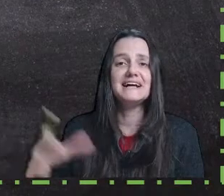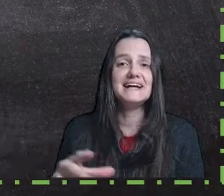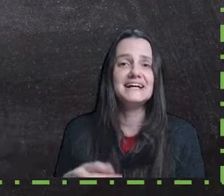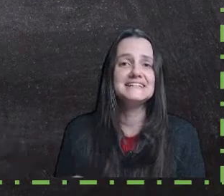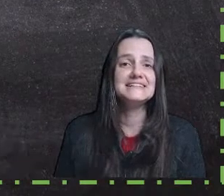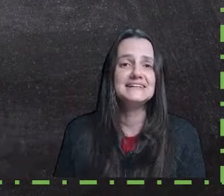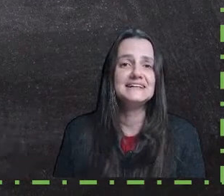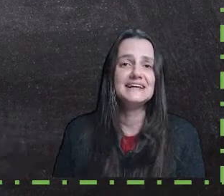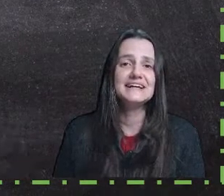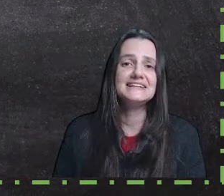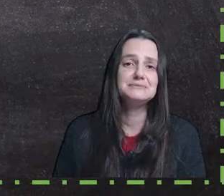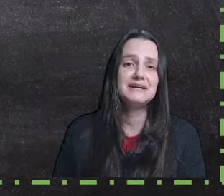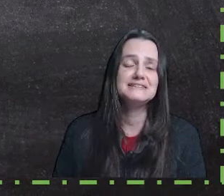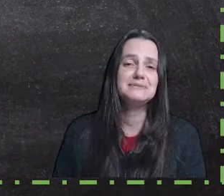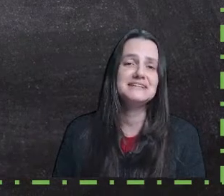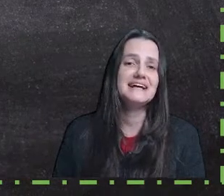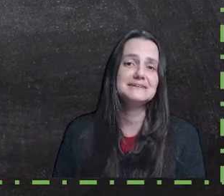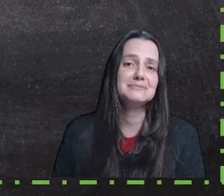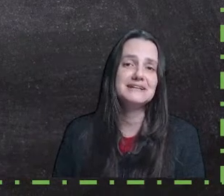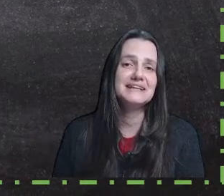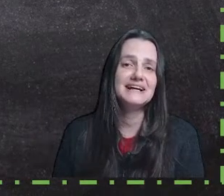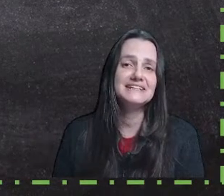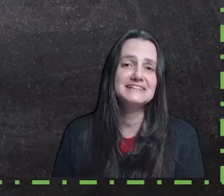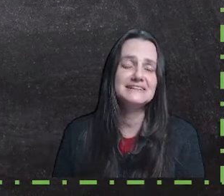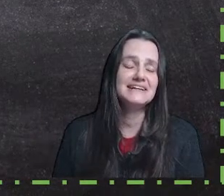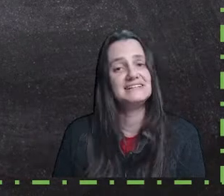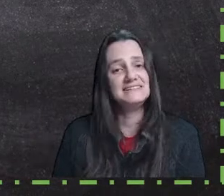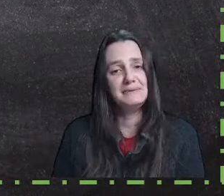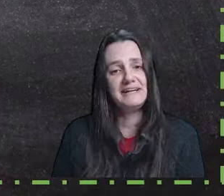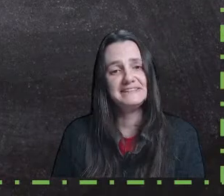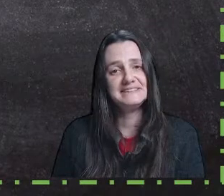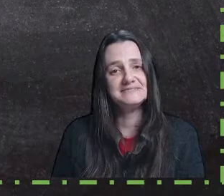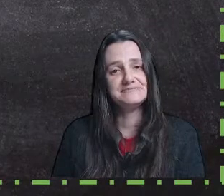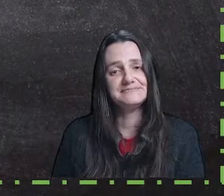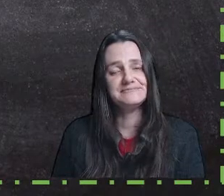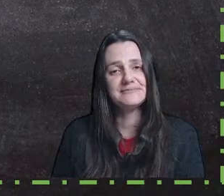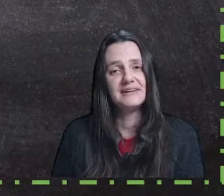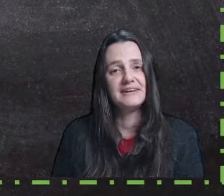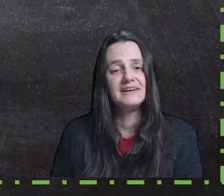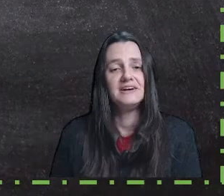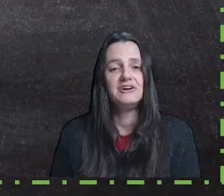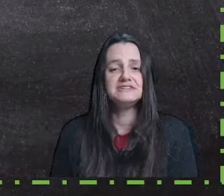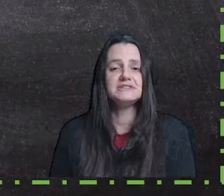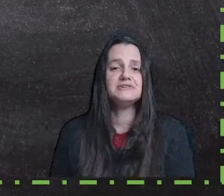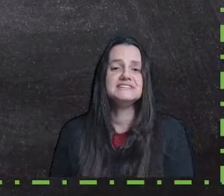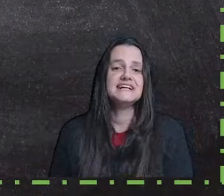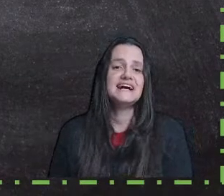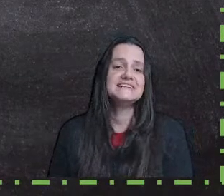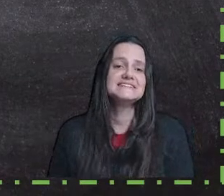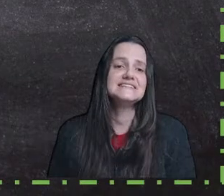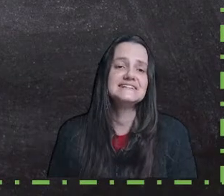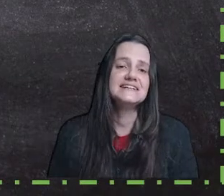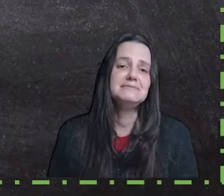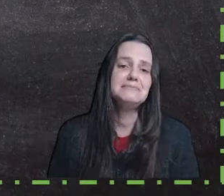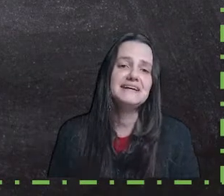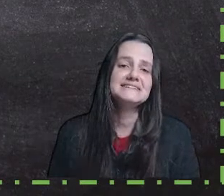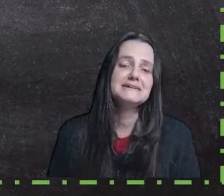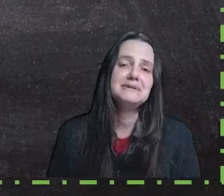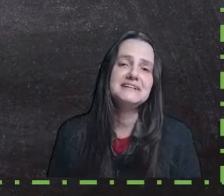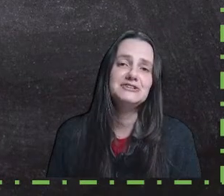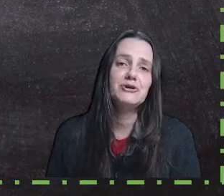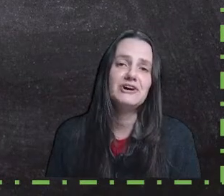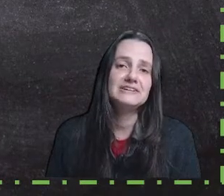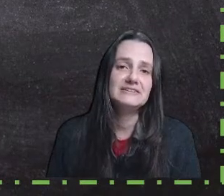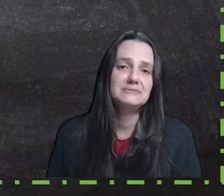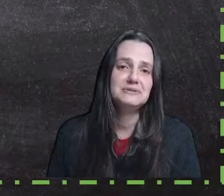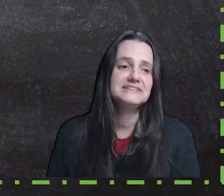que vá predar a Naja, e aquela espécie predada pela Naja, ela desaparece. Outra coisa é a caça e